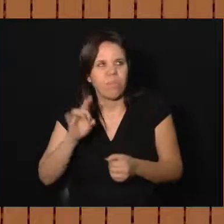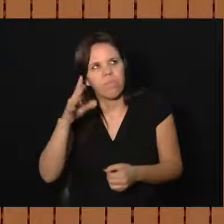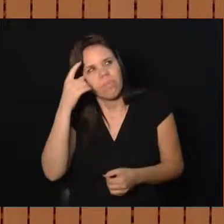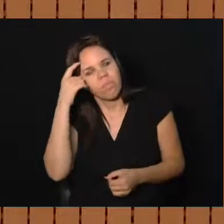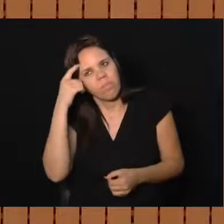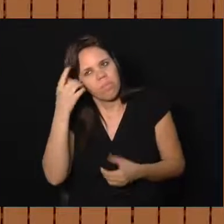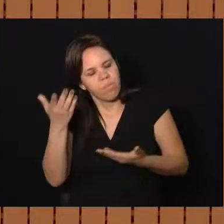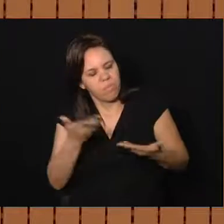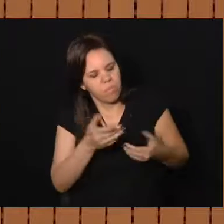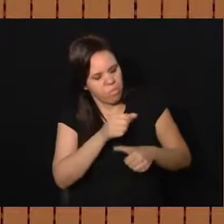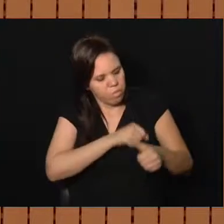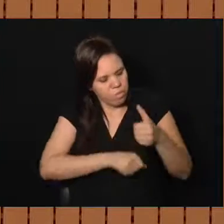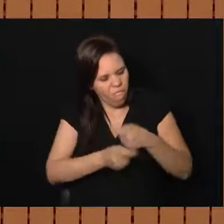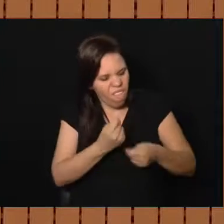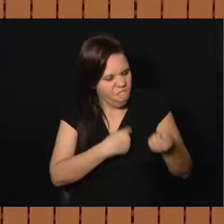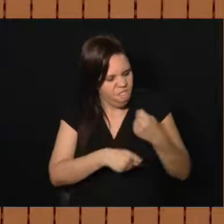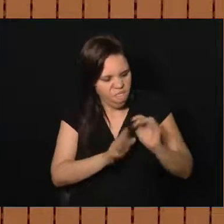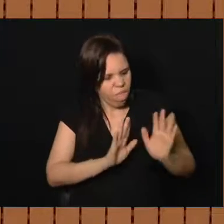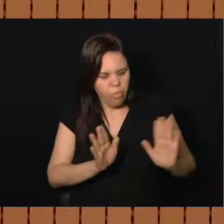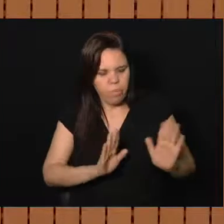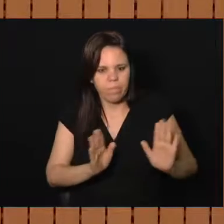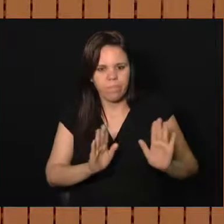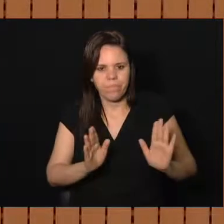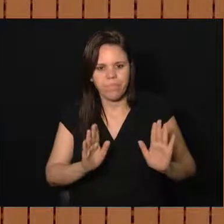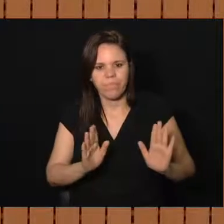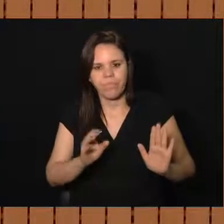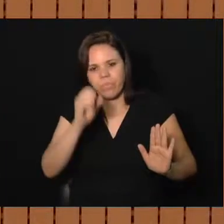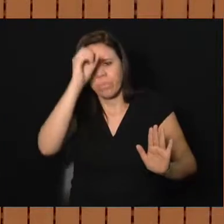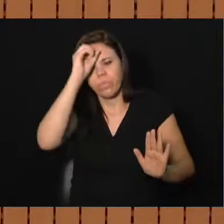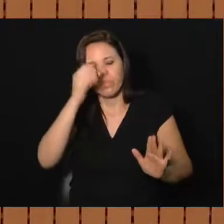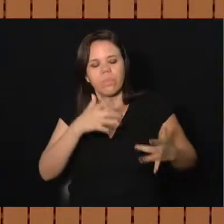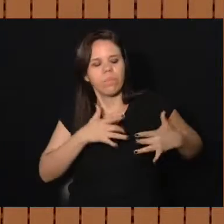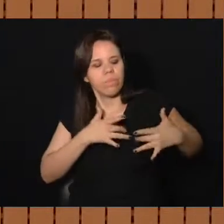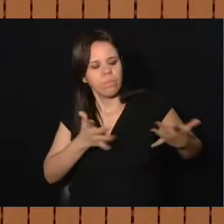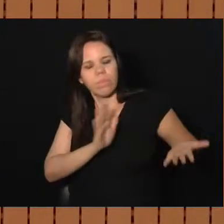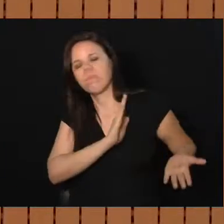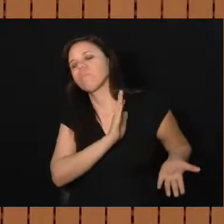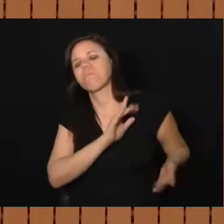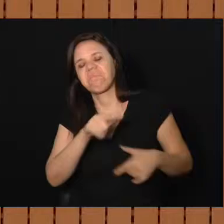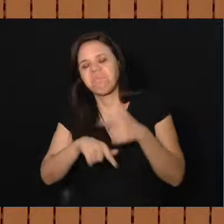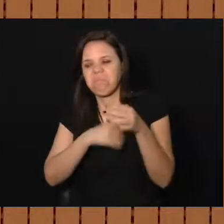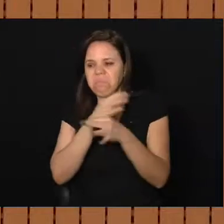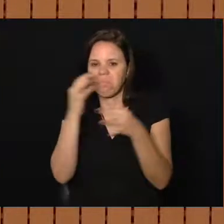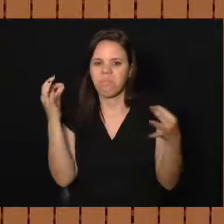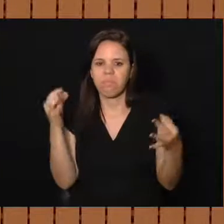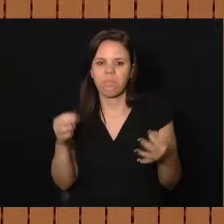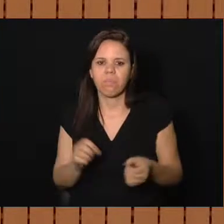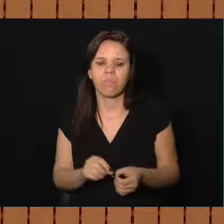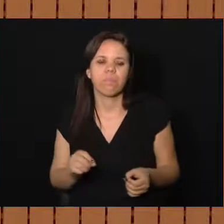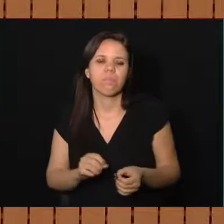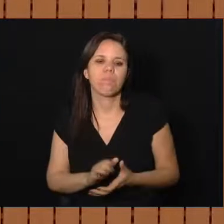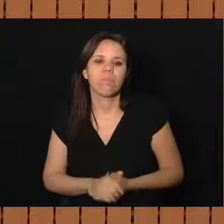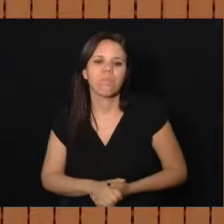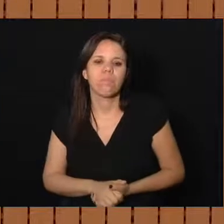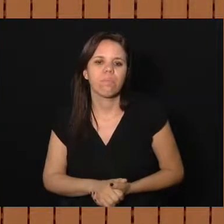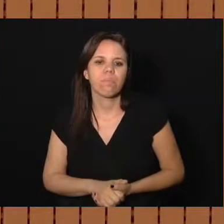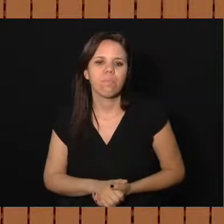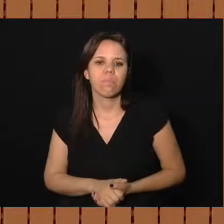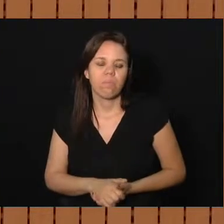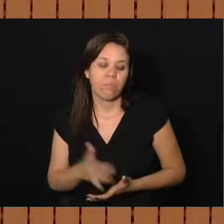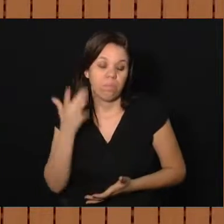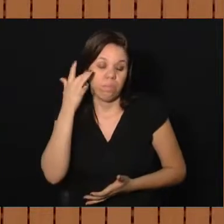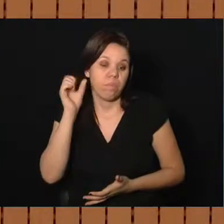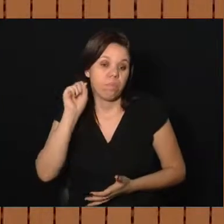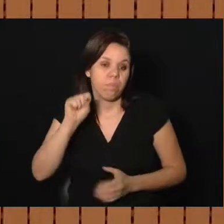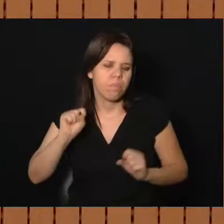eu vou receber em troca, eu faço pensando que a pessoa que vai vir fala assim, nossa, que trabalho bem feito. Né? E eu acho que a gente